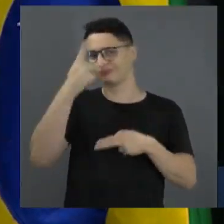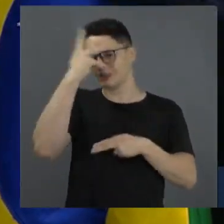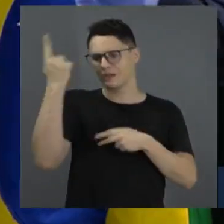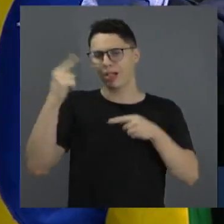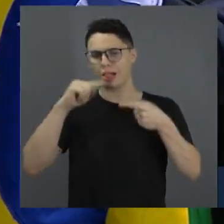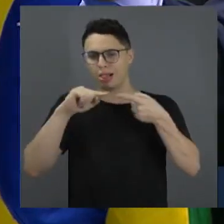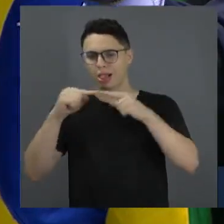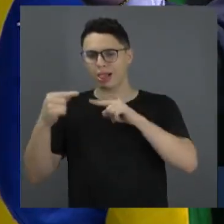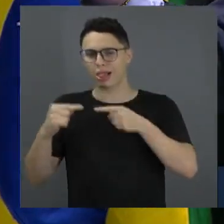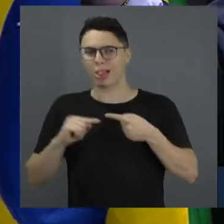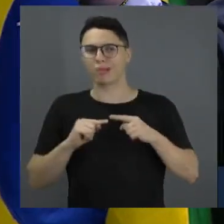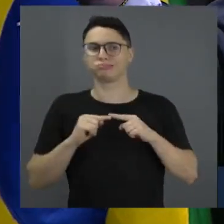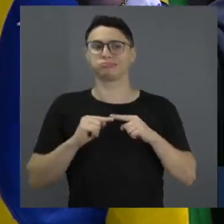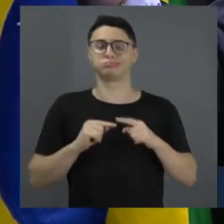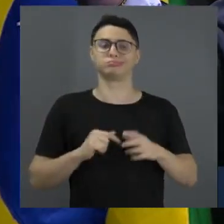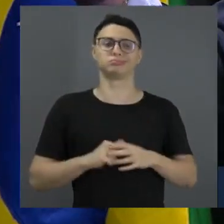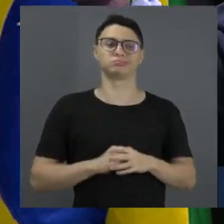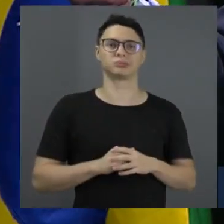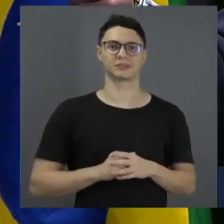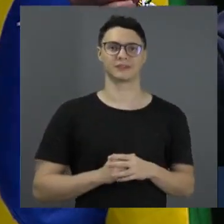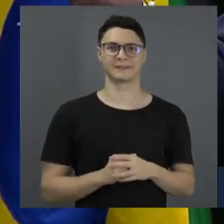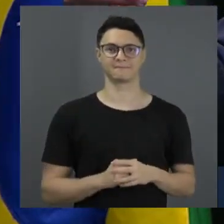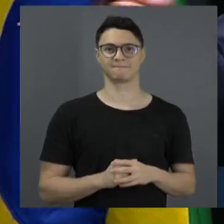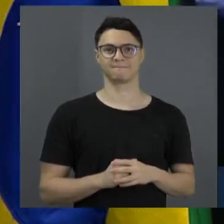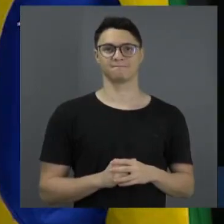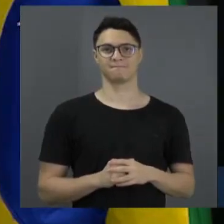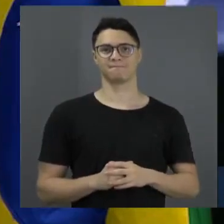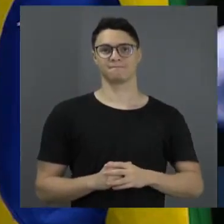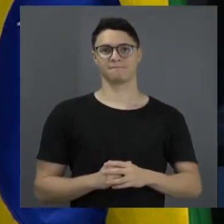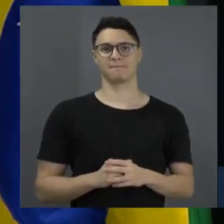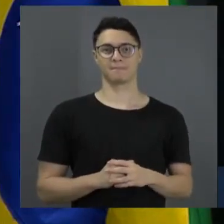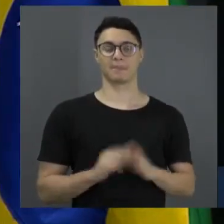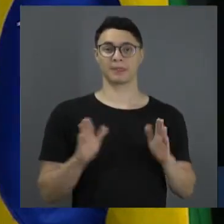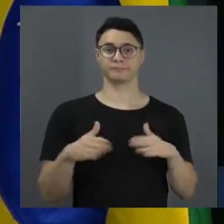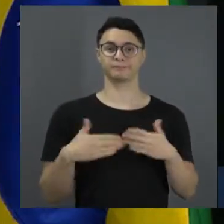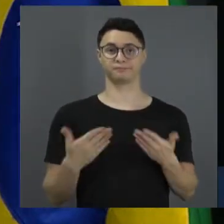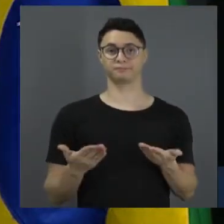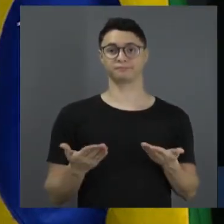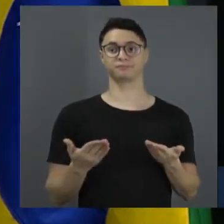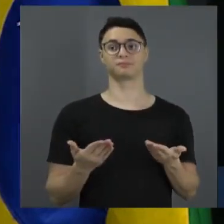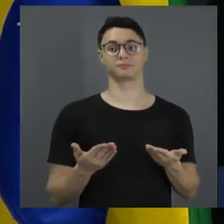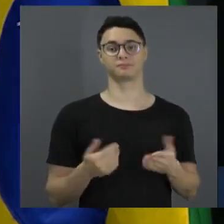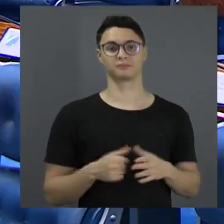a ele. Senador Iovisto, e cancelou.